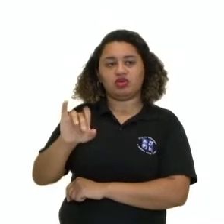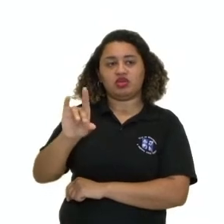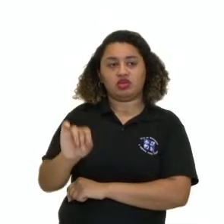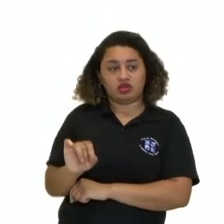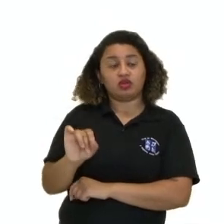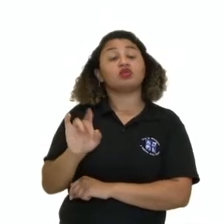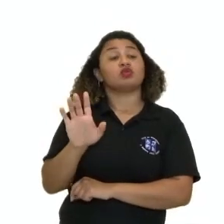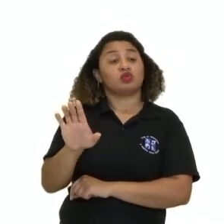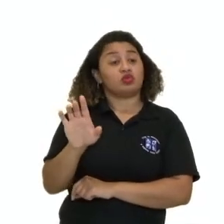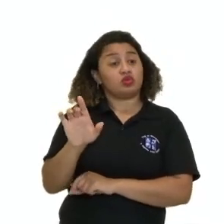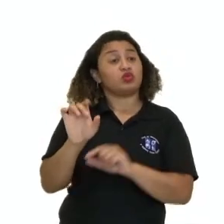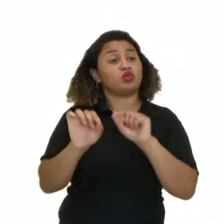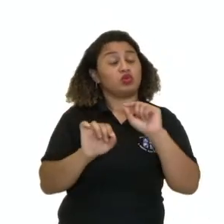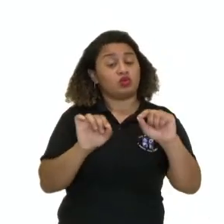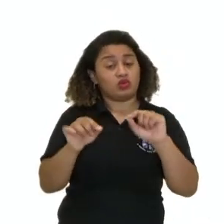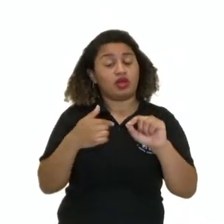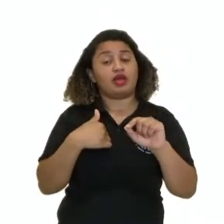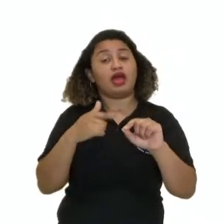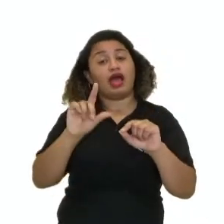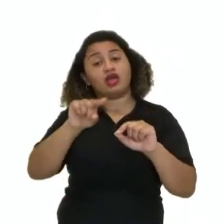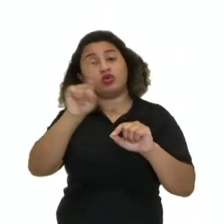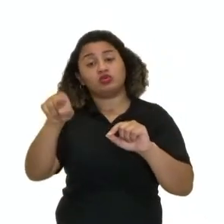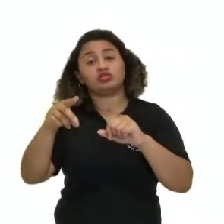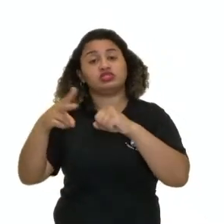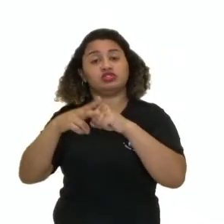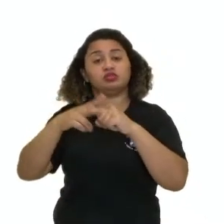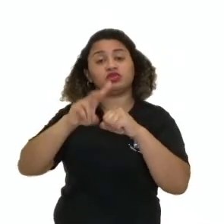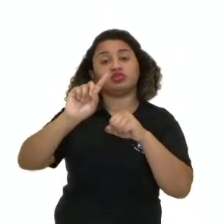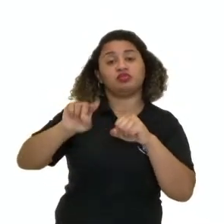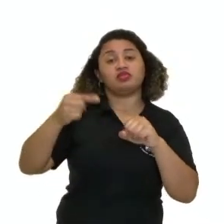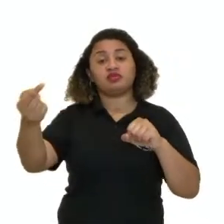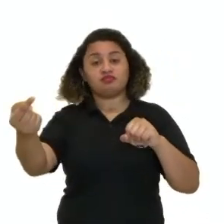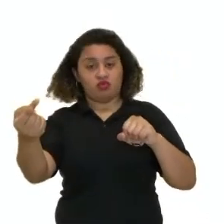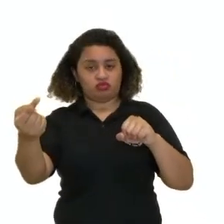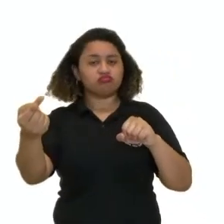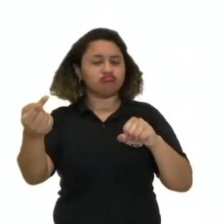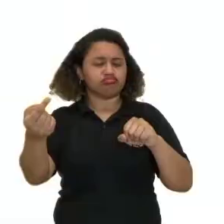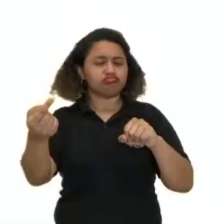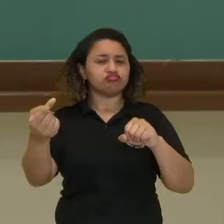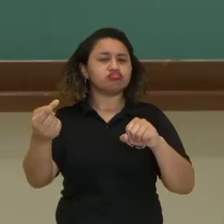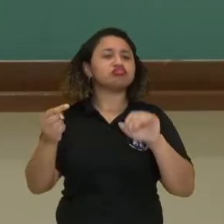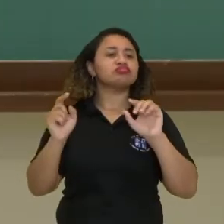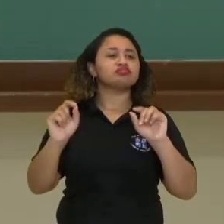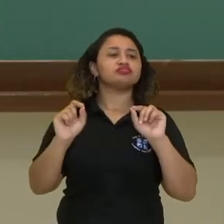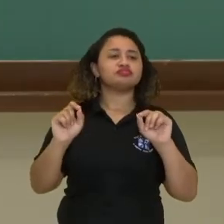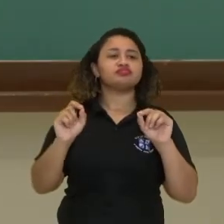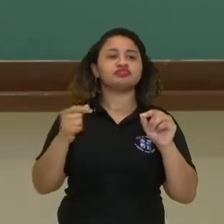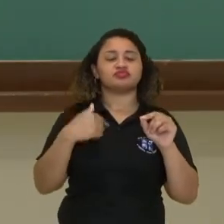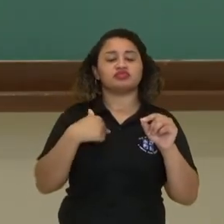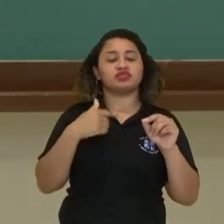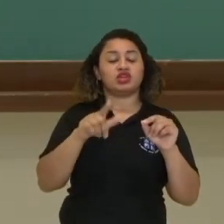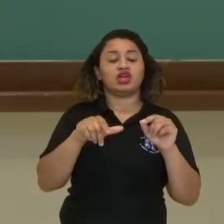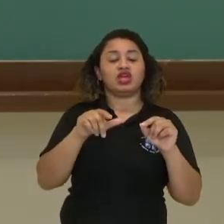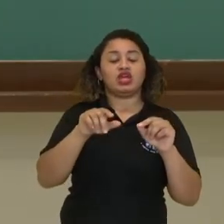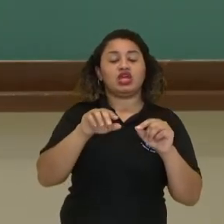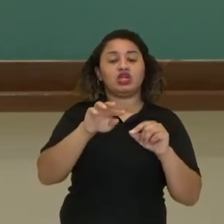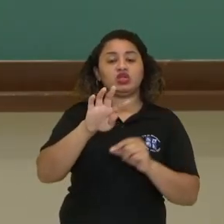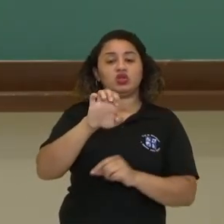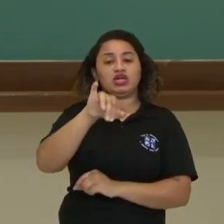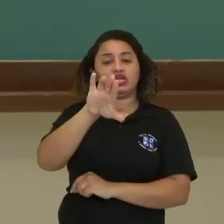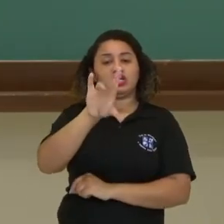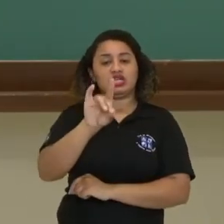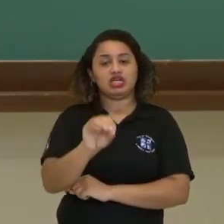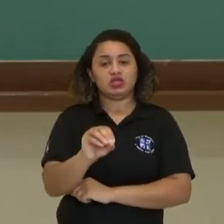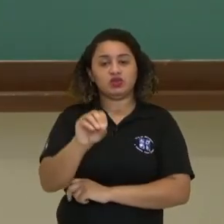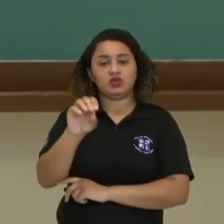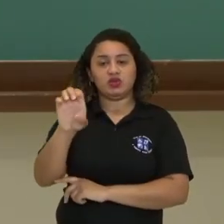lei, tornando-a pior do que era antes. Eu não posso dizer tornando ela e não